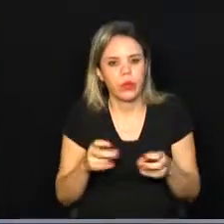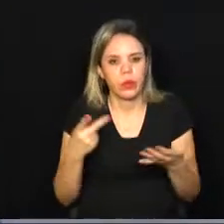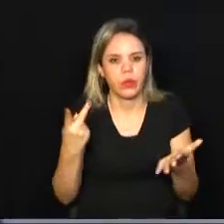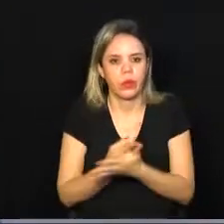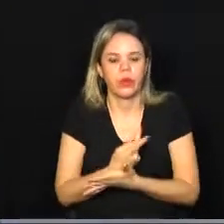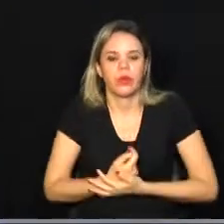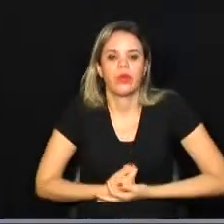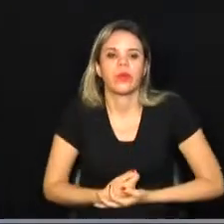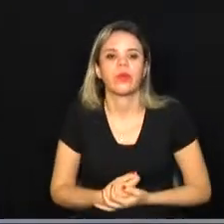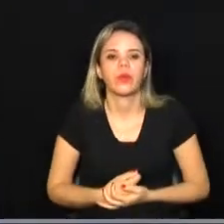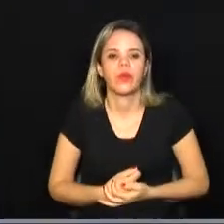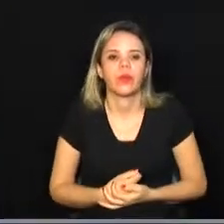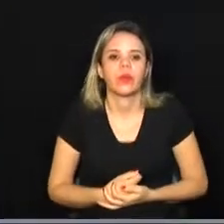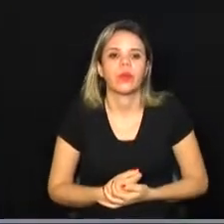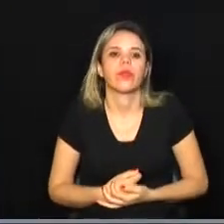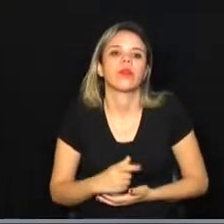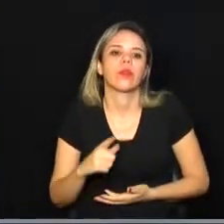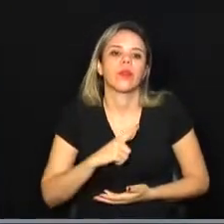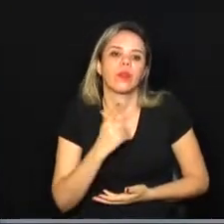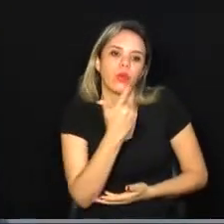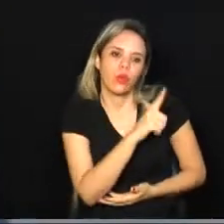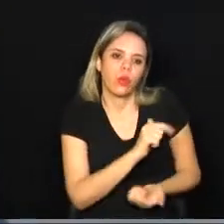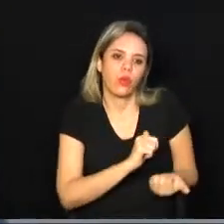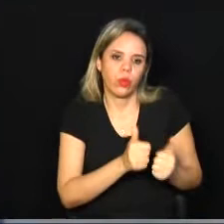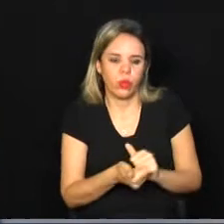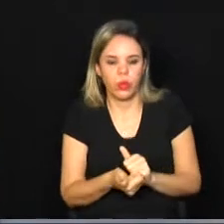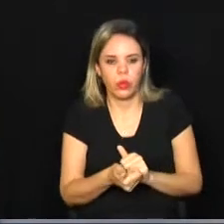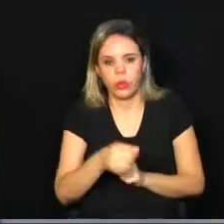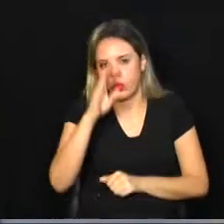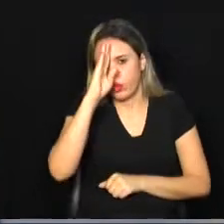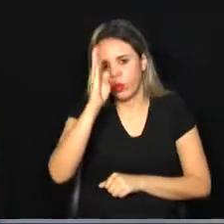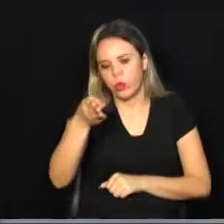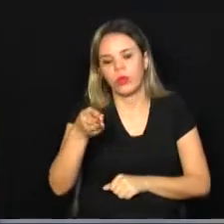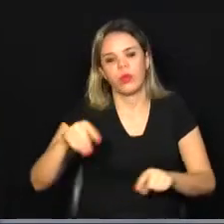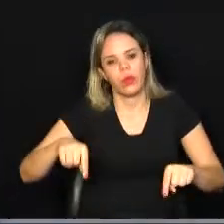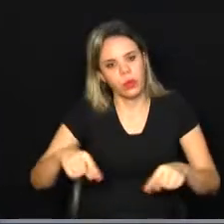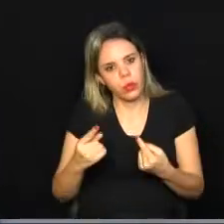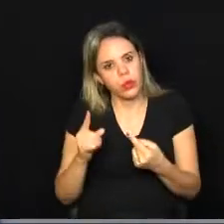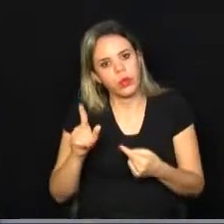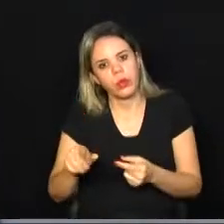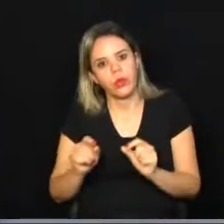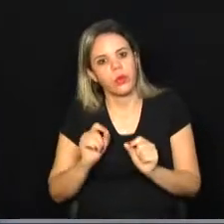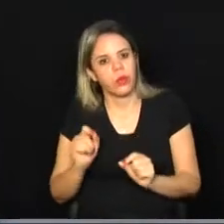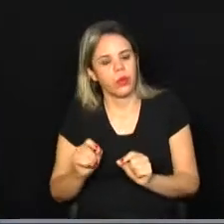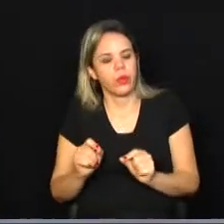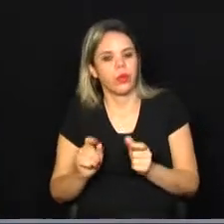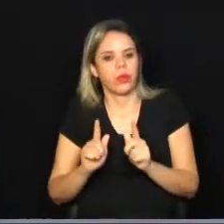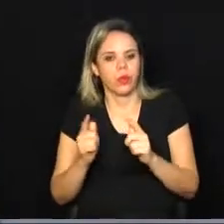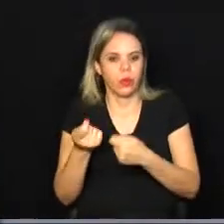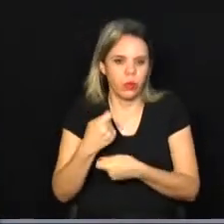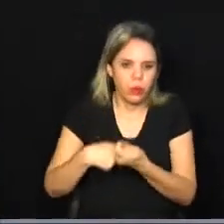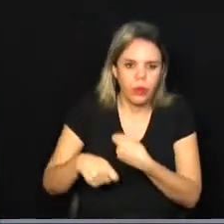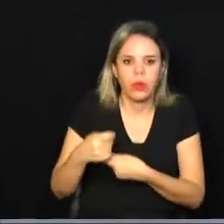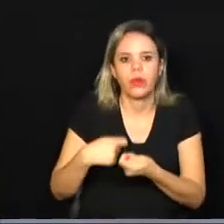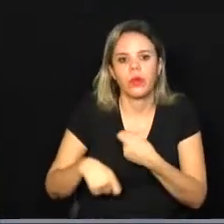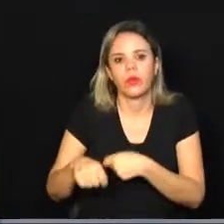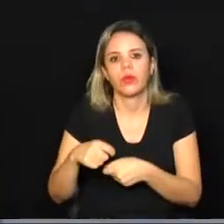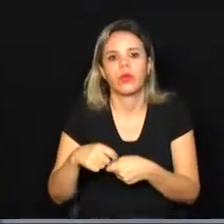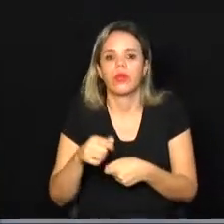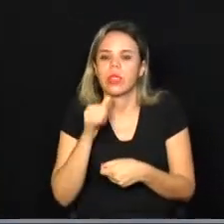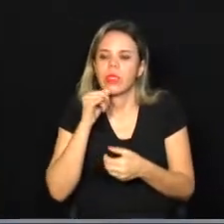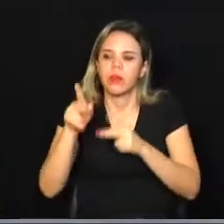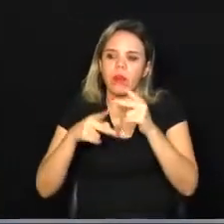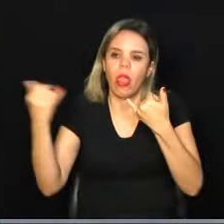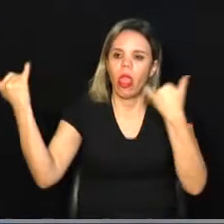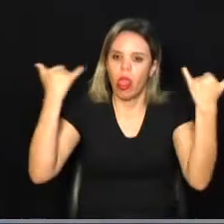erros. Já existem atletas cujo principal desafio é gerenciar essas vozes